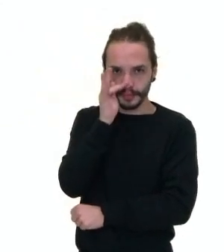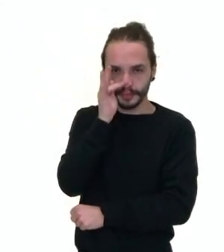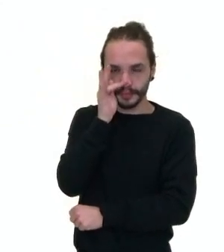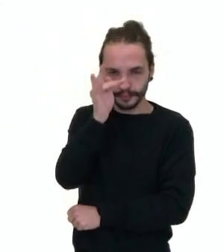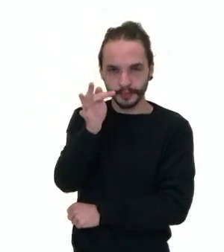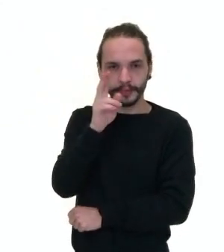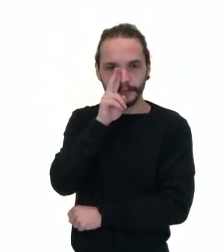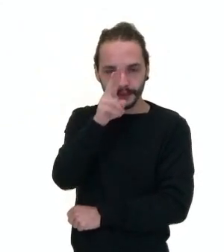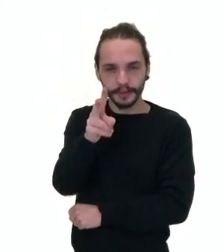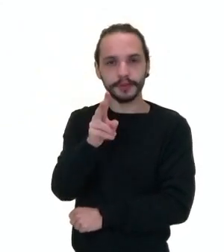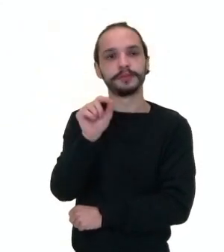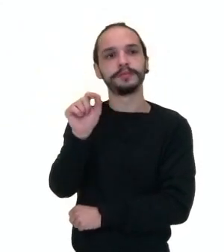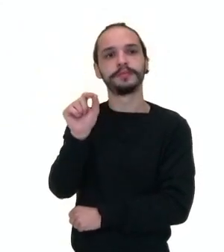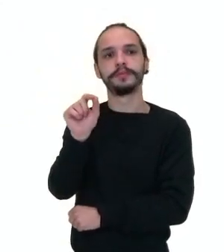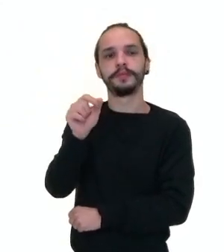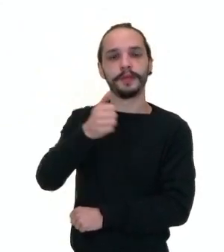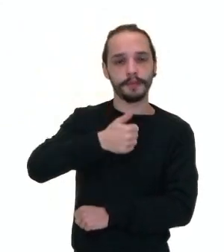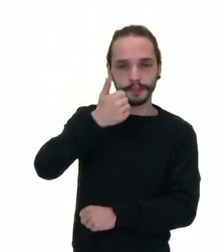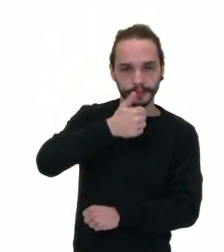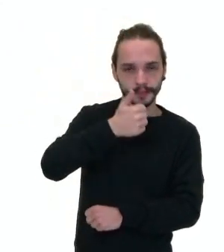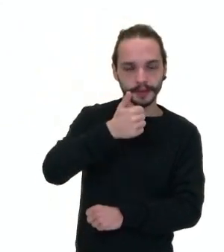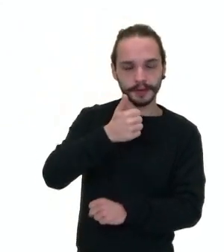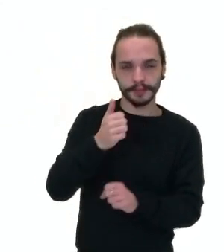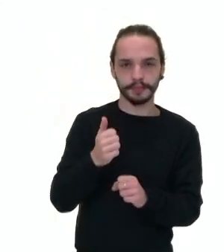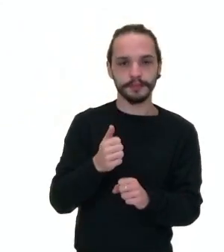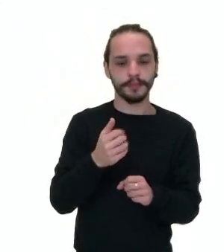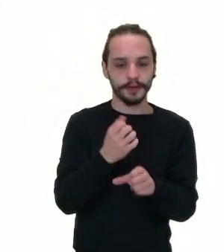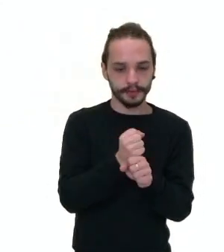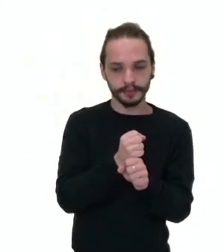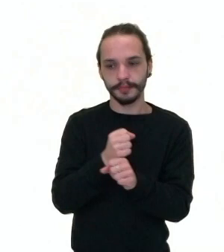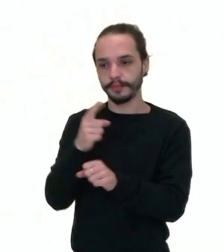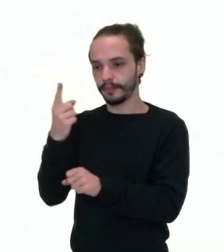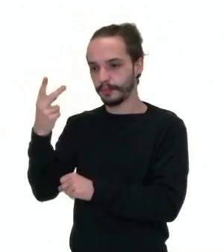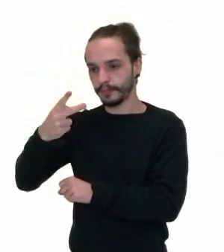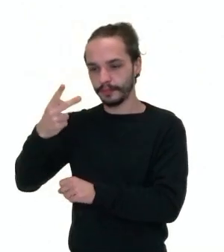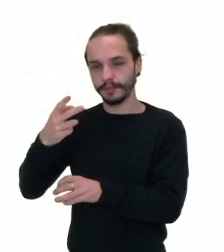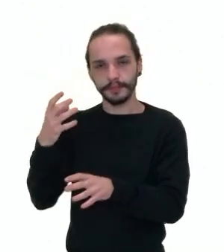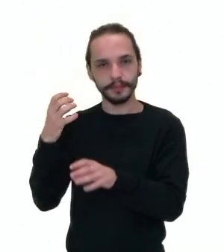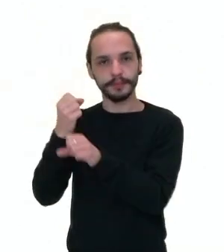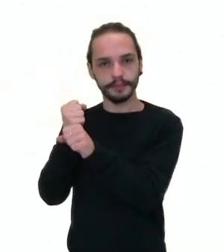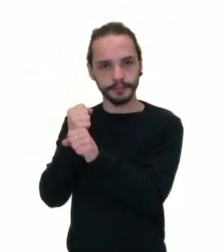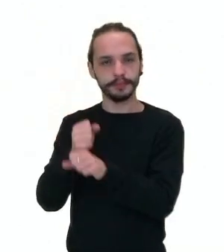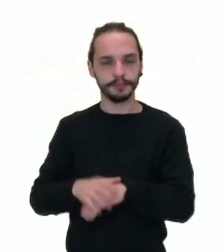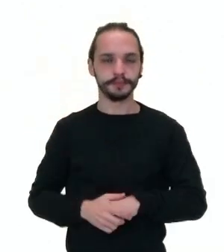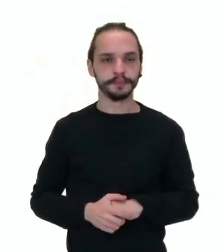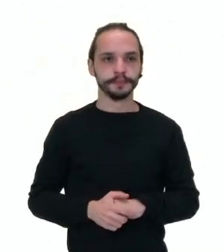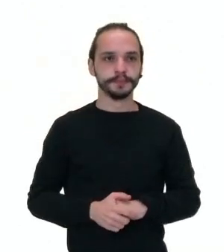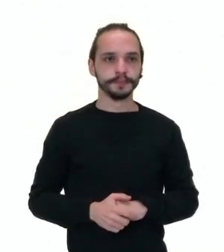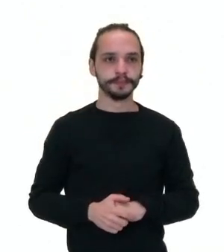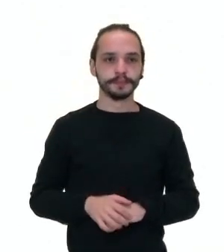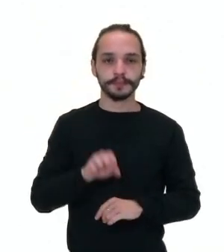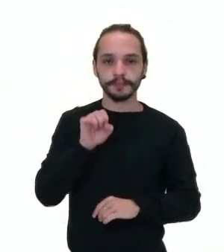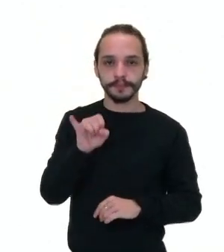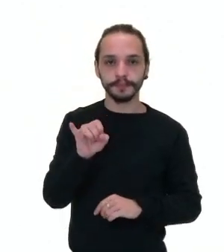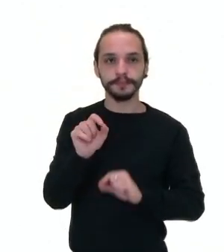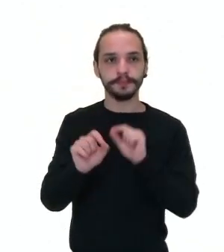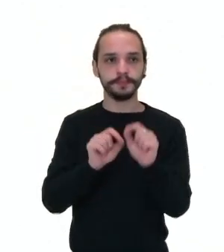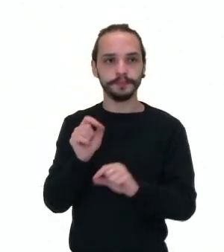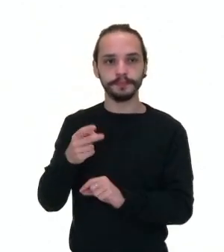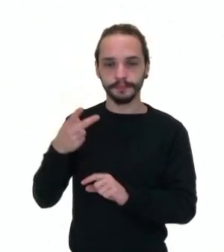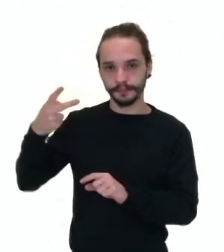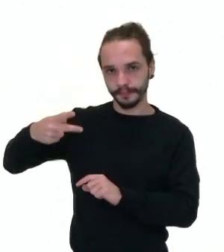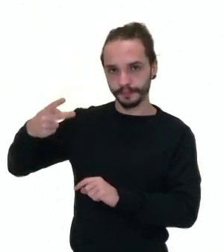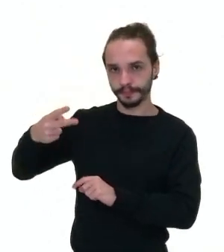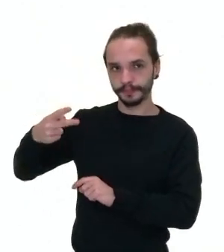ser a soma do módulo da primeira força com o módulo da segunda força. Se eu tiver, por exemplo, essa ideia